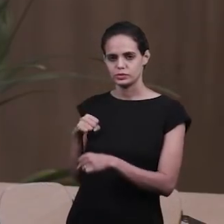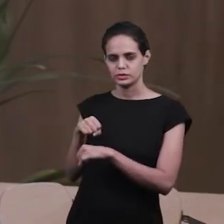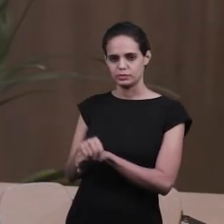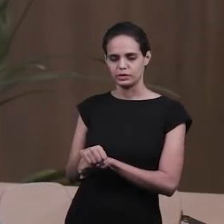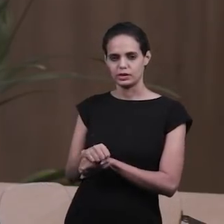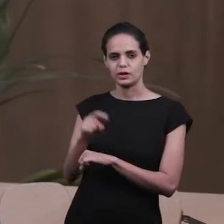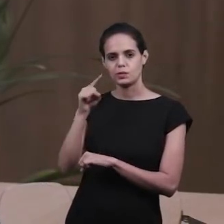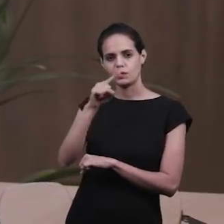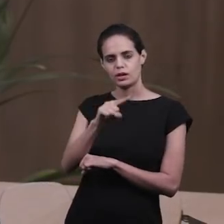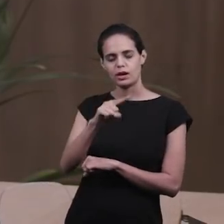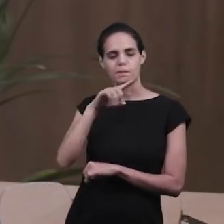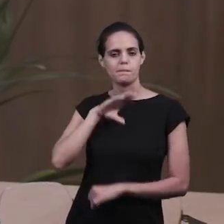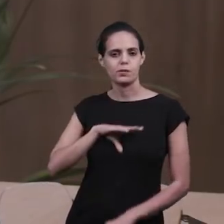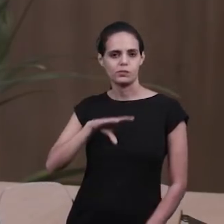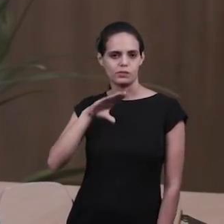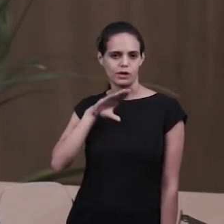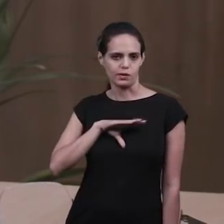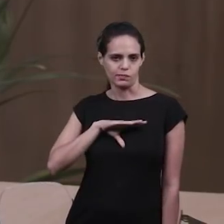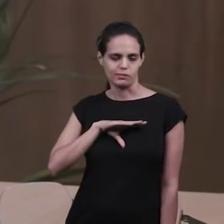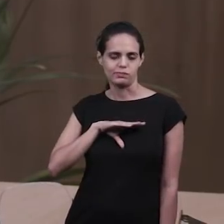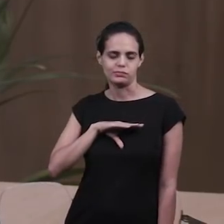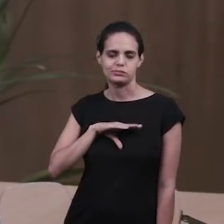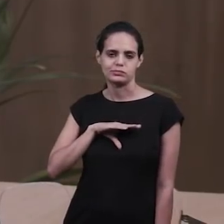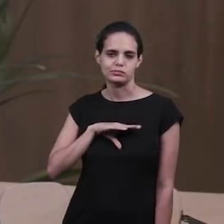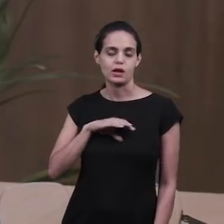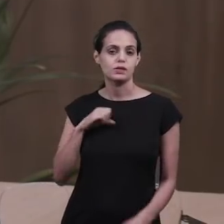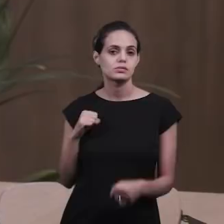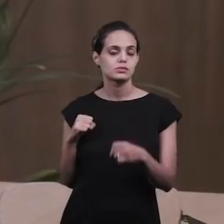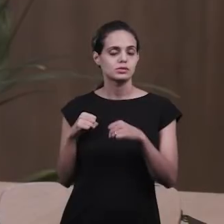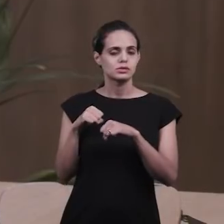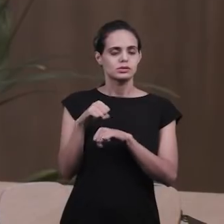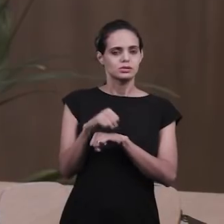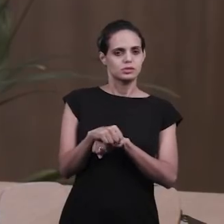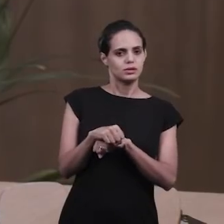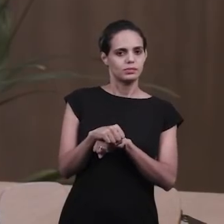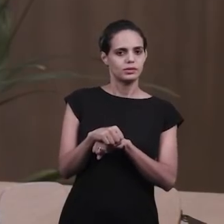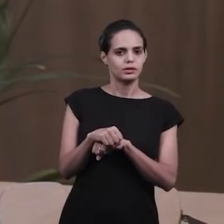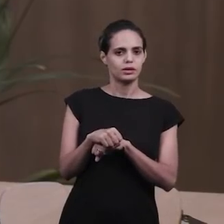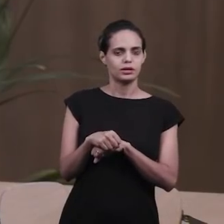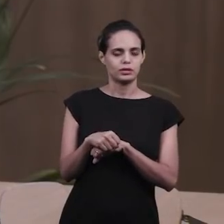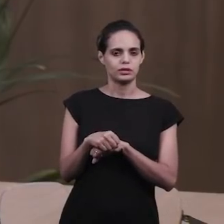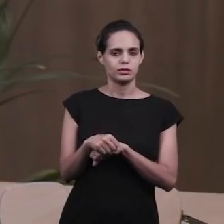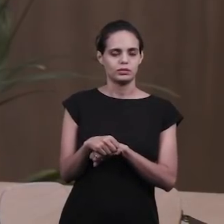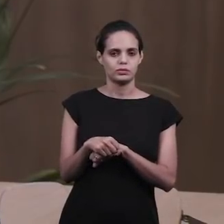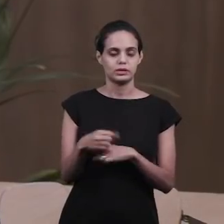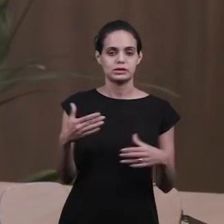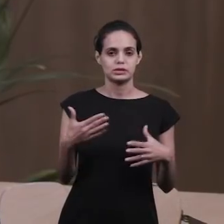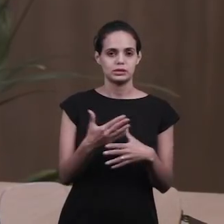Portugal. Era um dos seminários e foi na cidade do Porto.